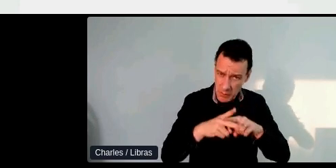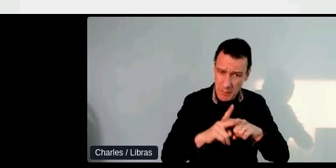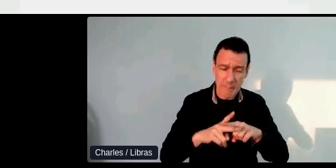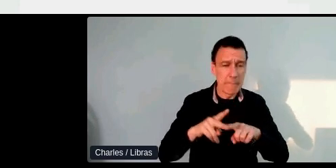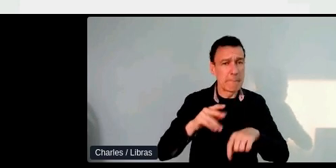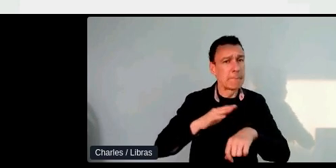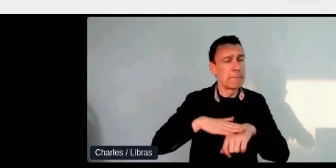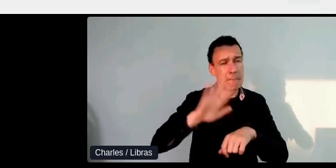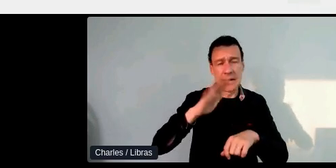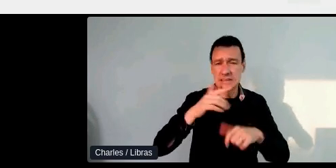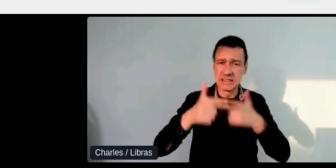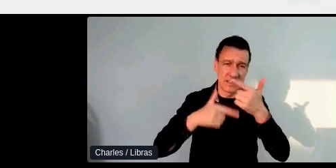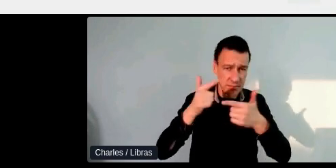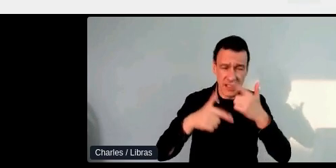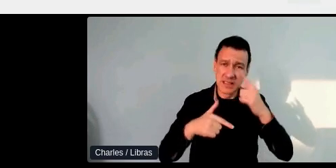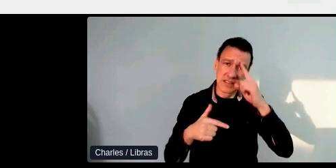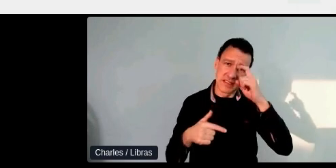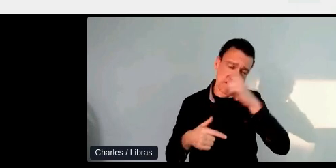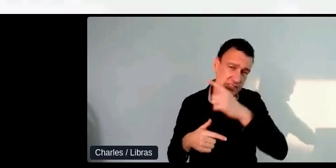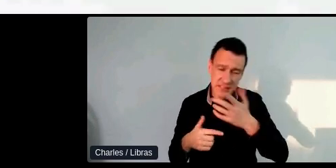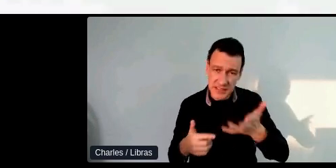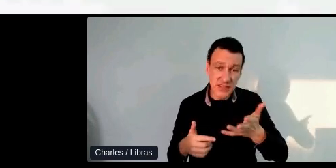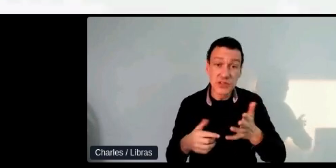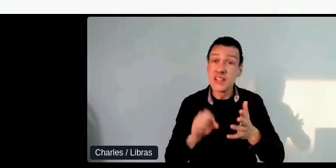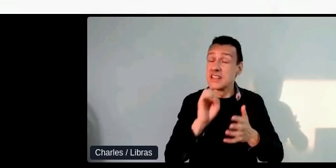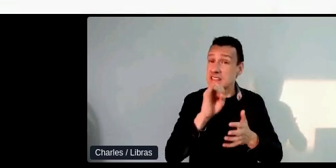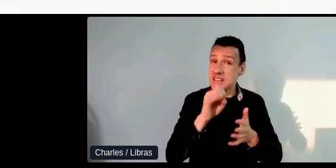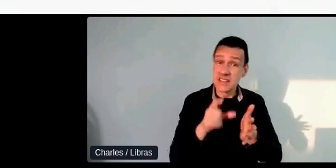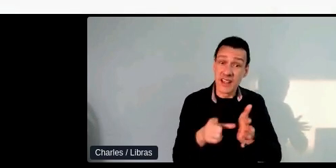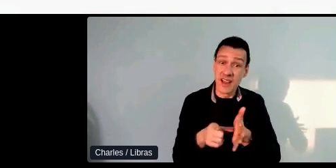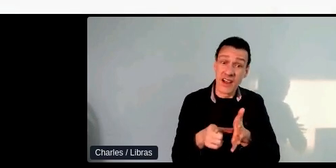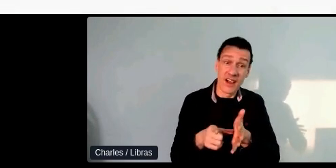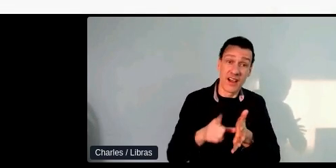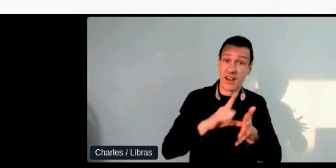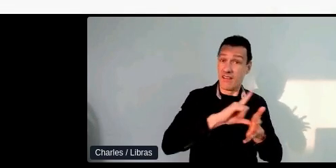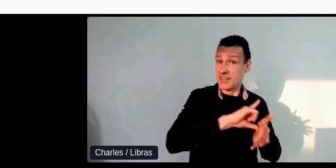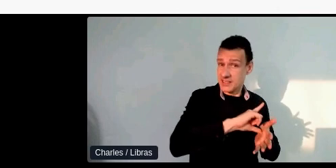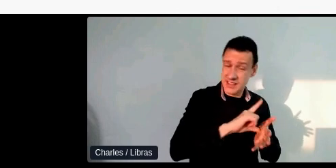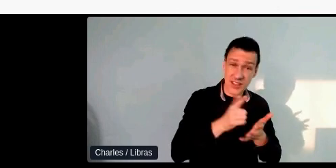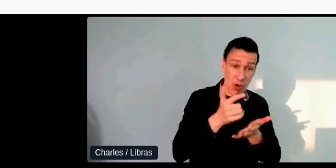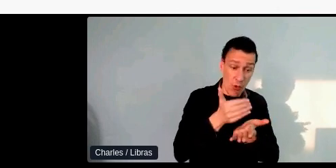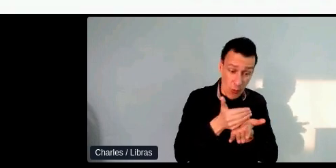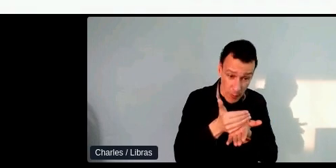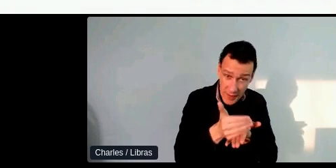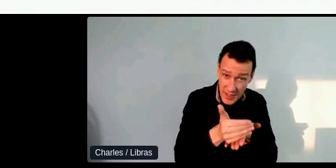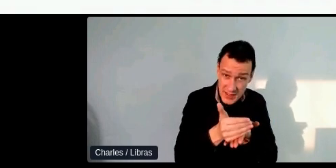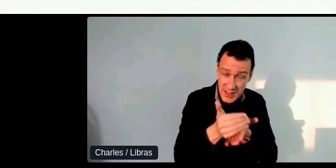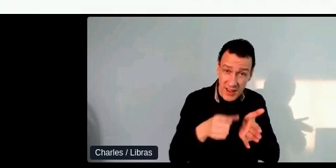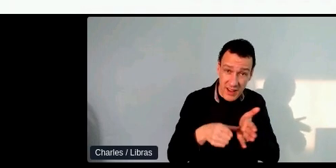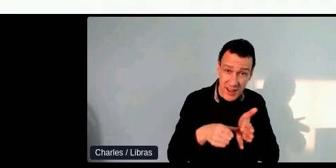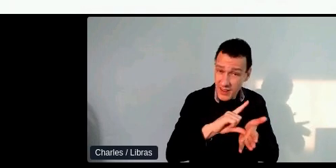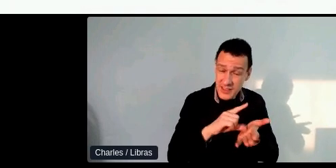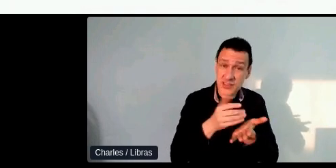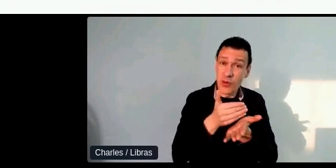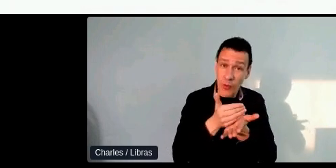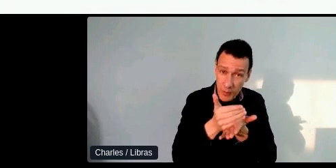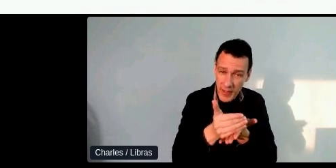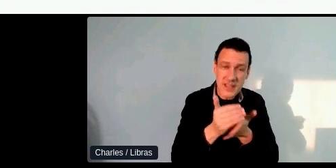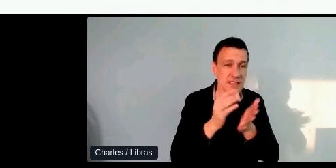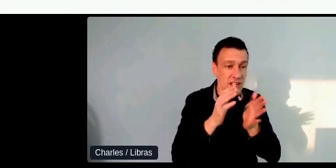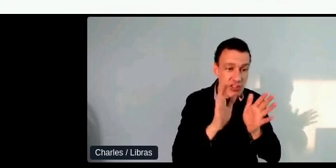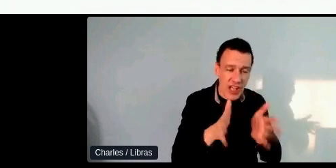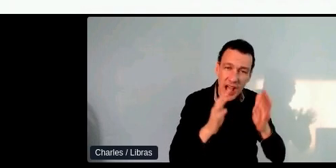a pensar em um produto desde o começo, né? Então, quando você vai falar, né, com esse